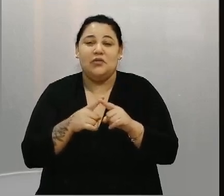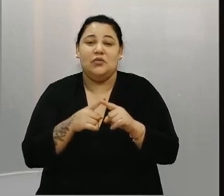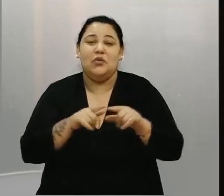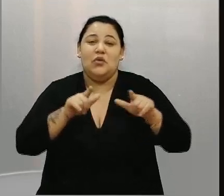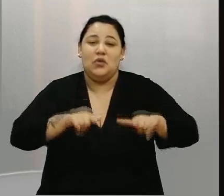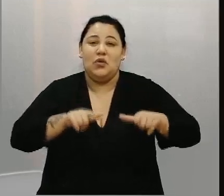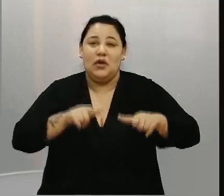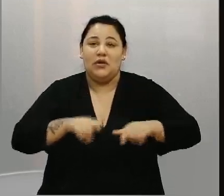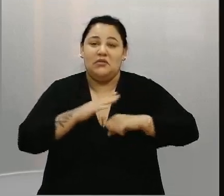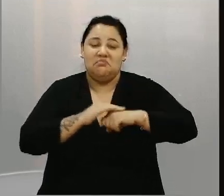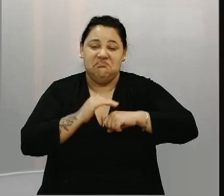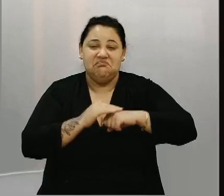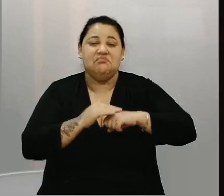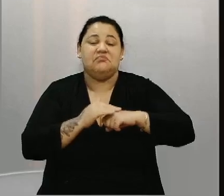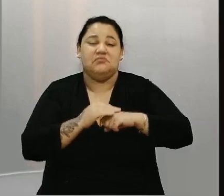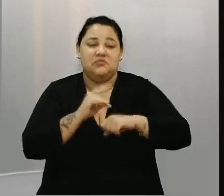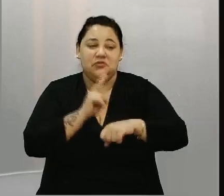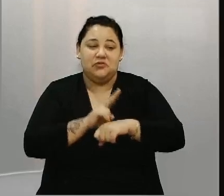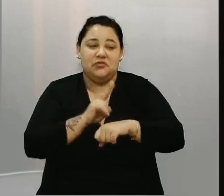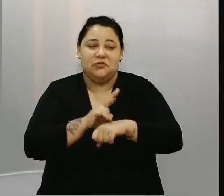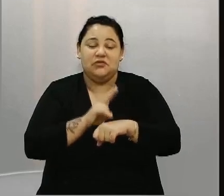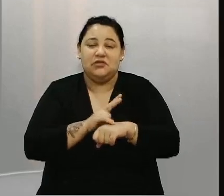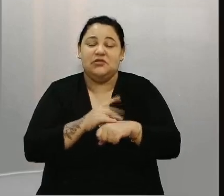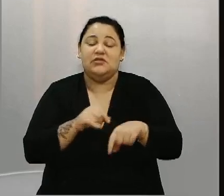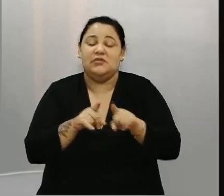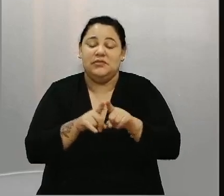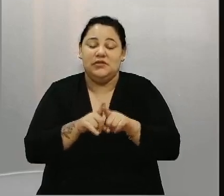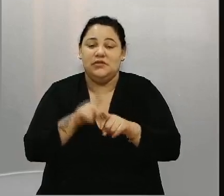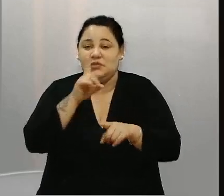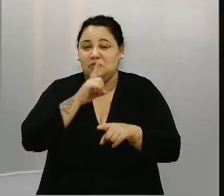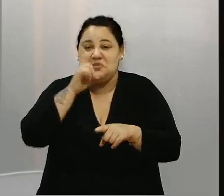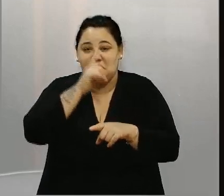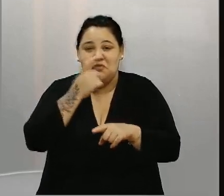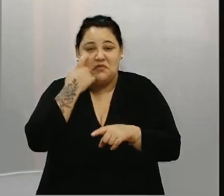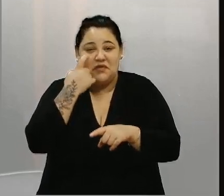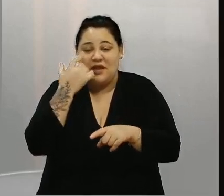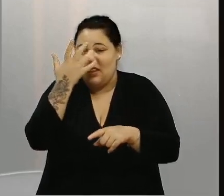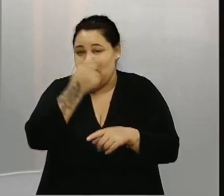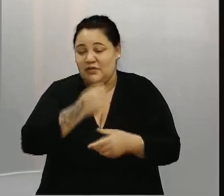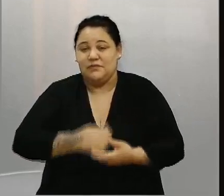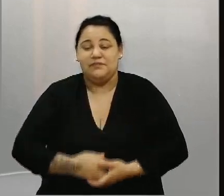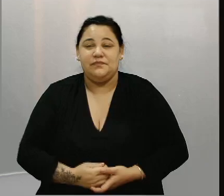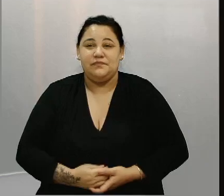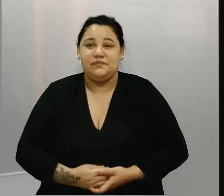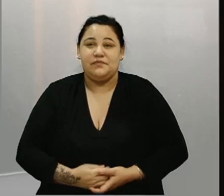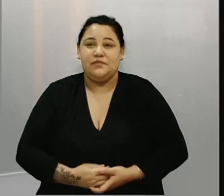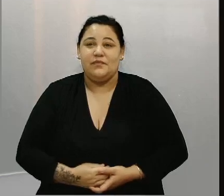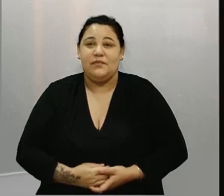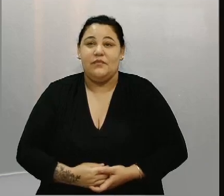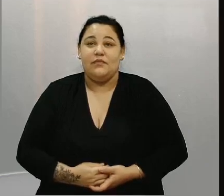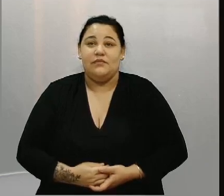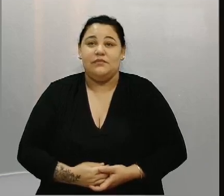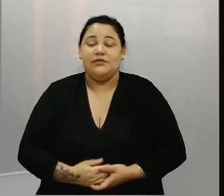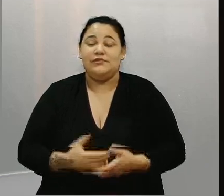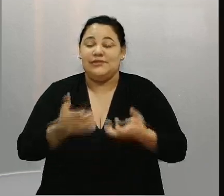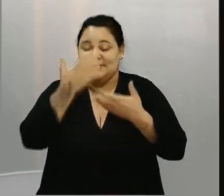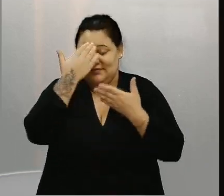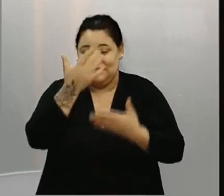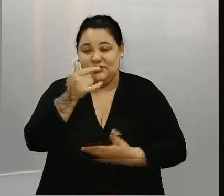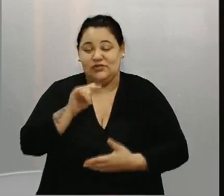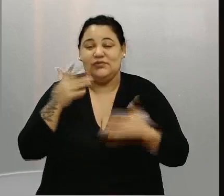cuidado. Isso também é importante a gente ver um domingo belíssimo que foi. Então, quero agradecer mais uma vez e